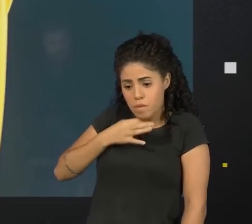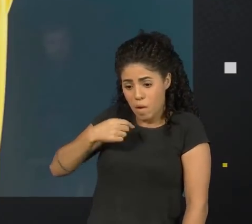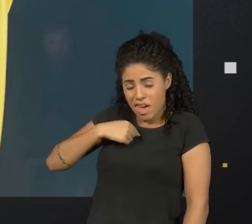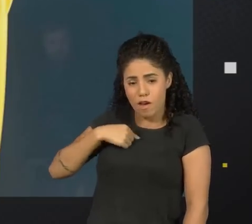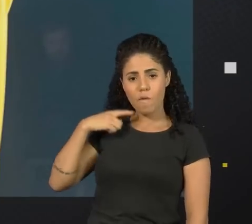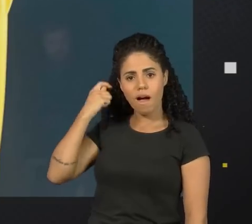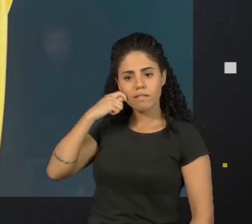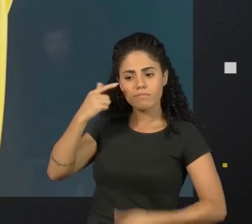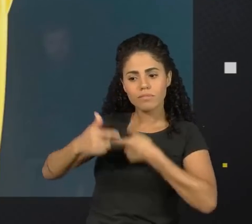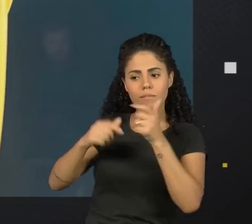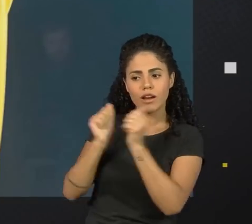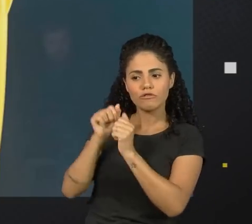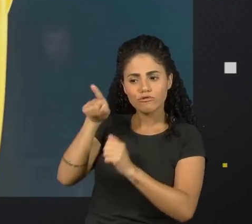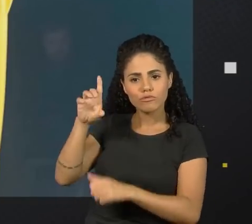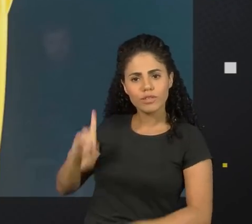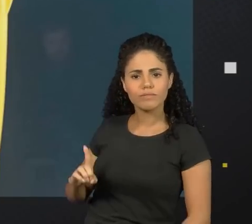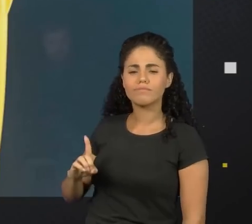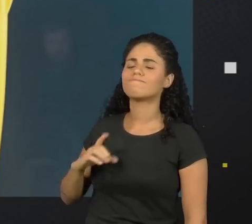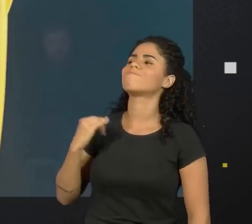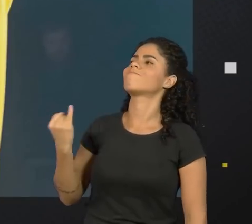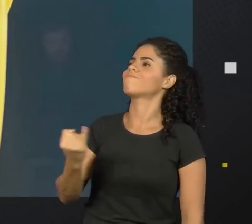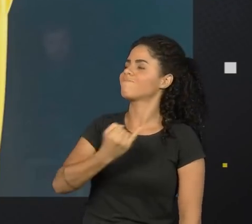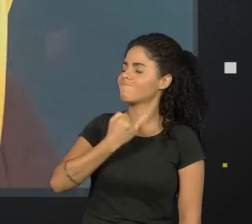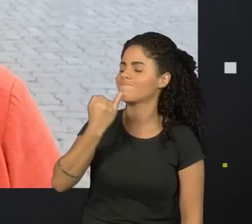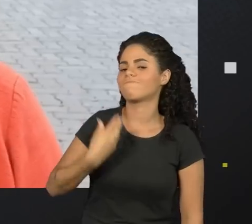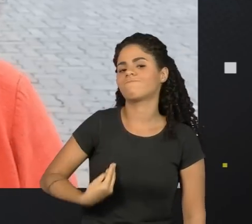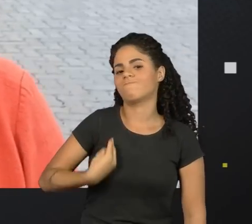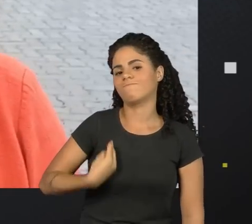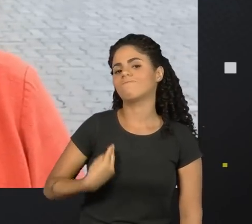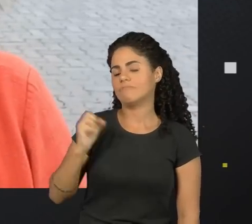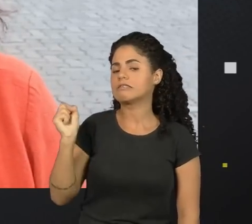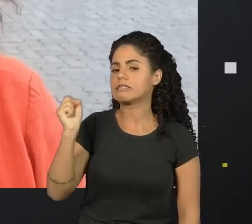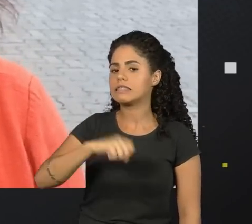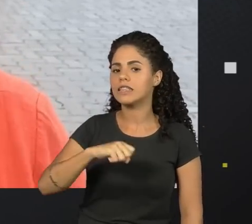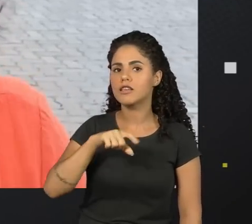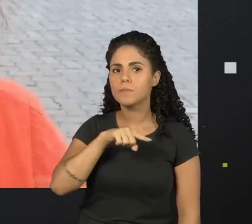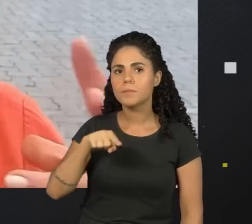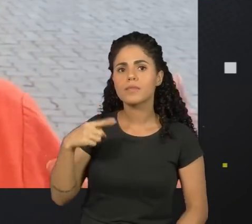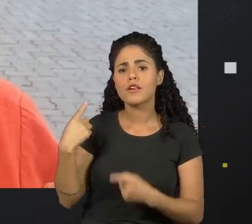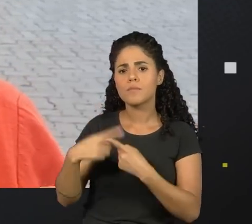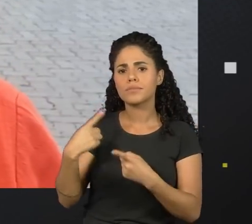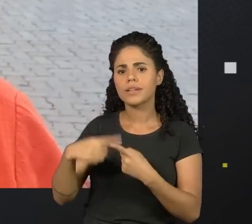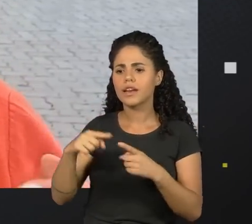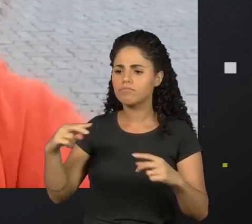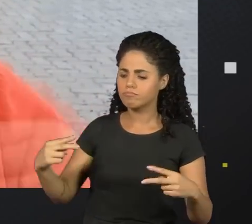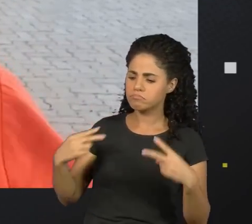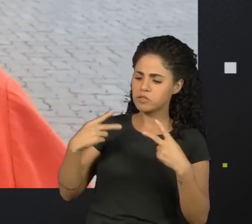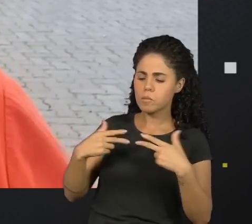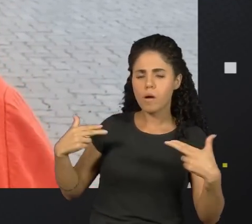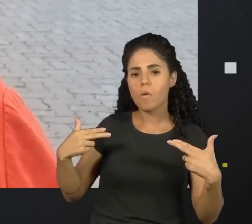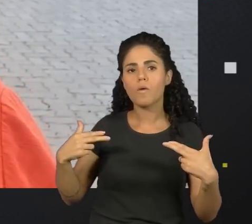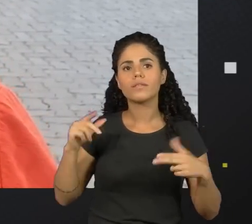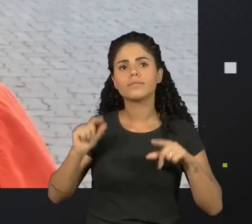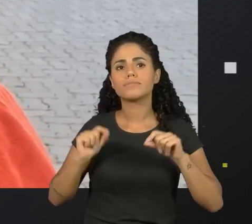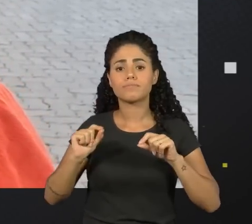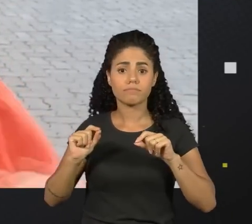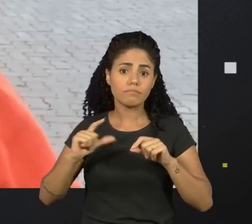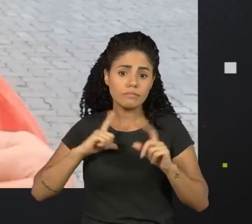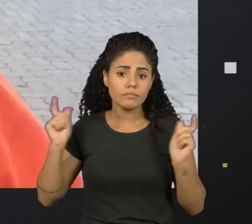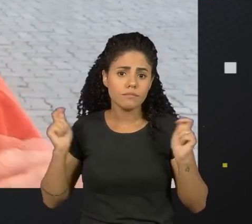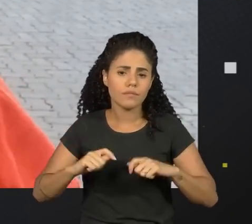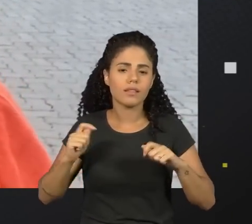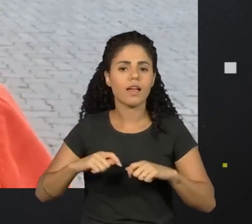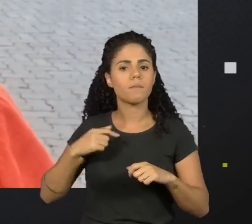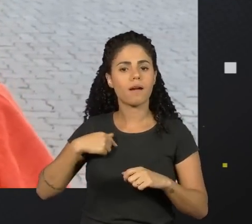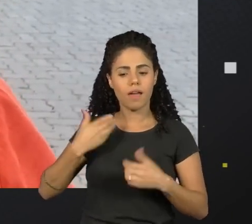atriz, trabalhar com ele foi muito importante no sentido dele perceber alguns vícios de